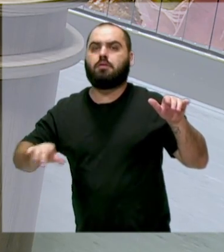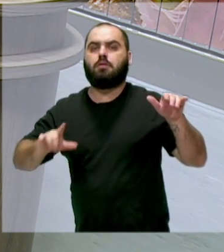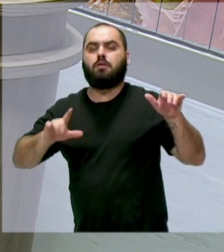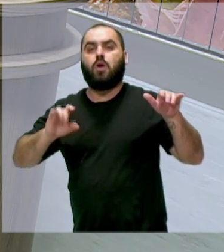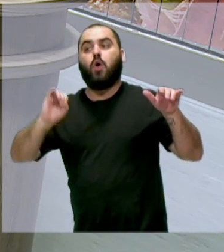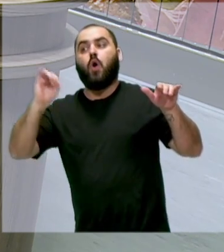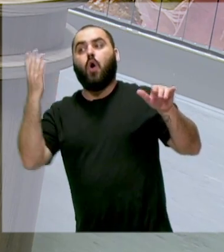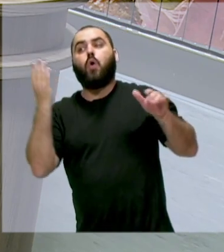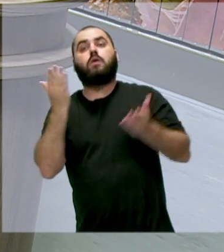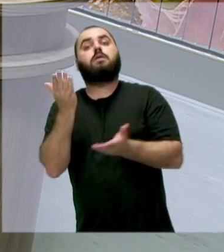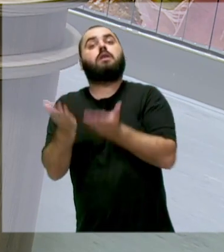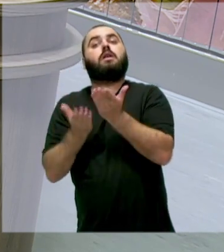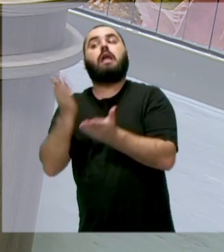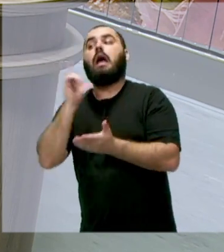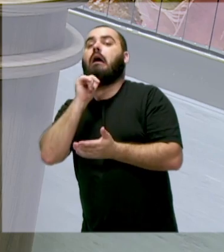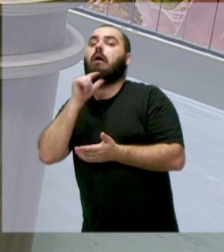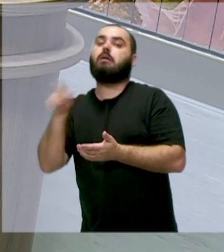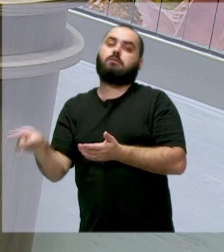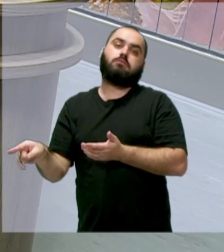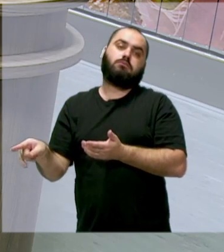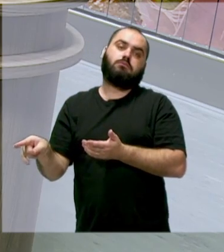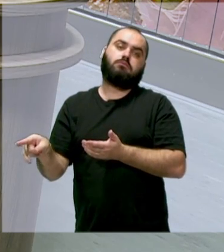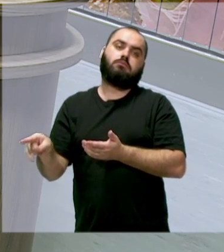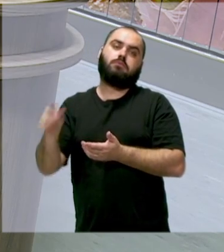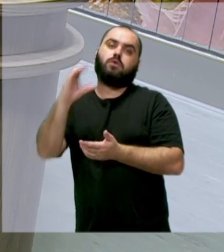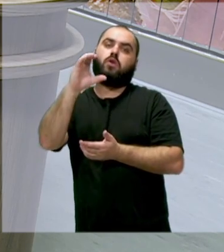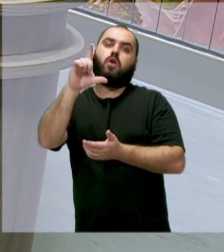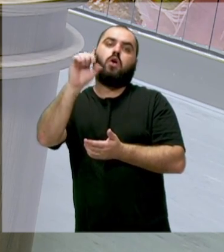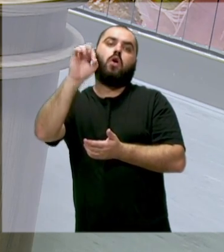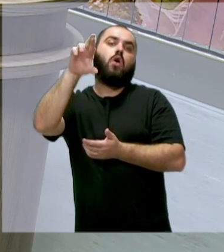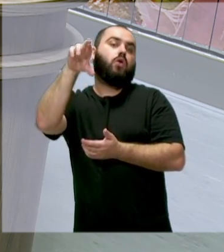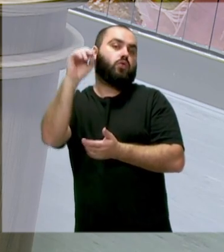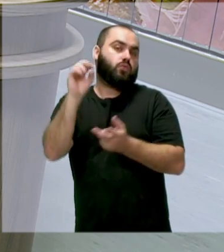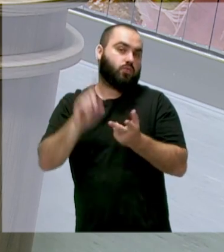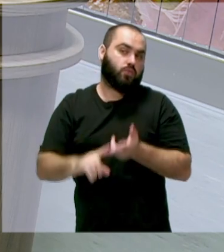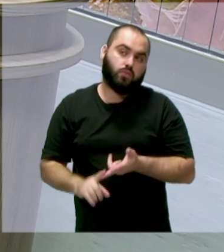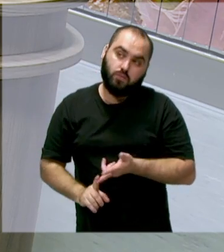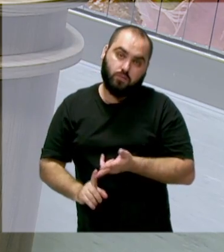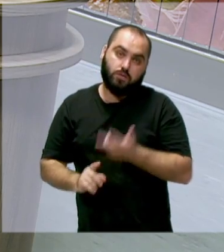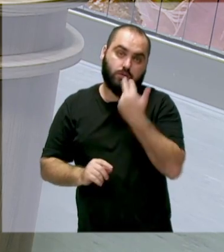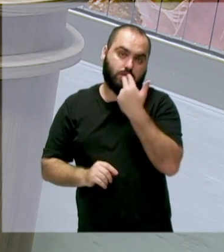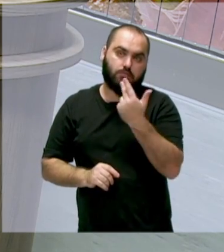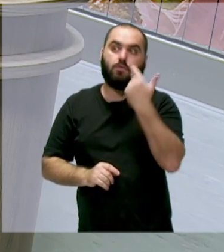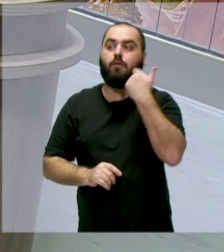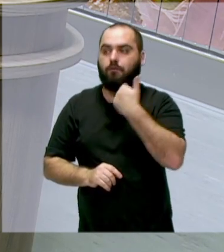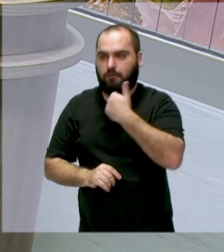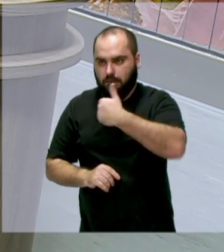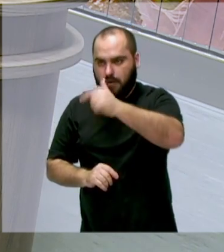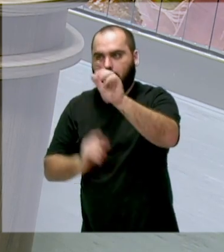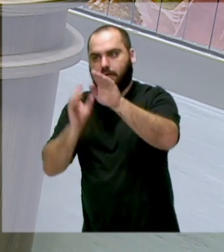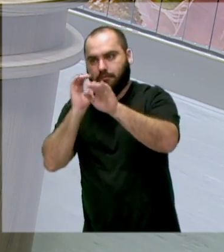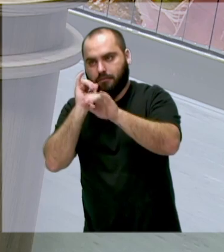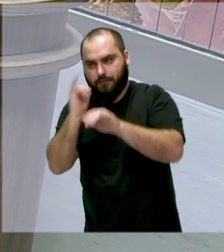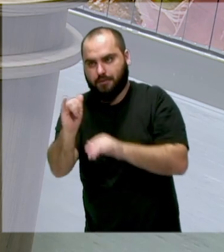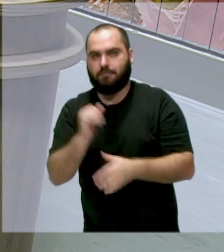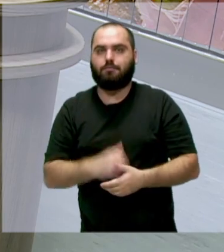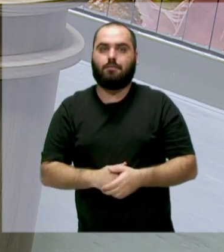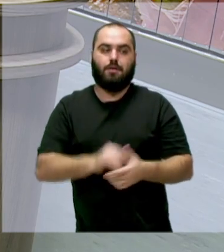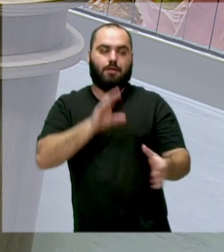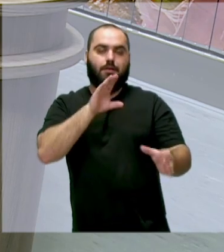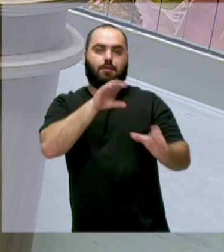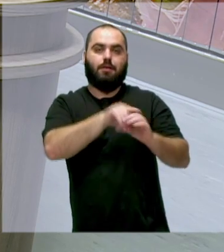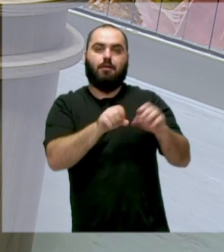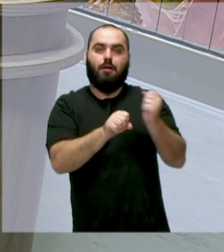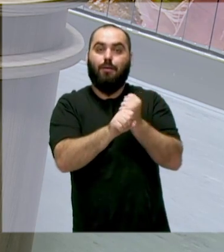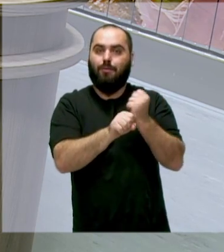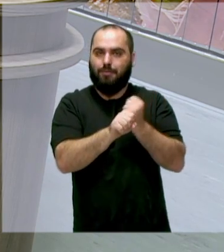tratamento provisório, com cloro, com pedras de cloro, a gente faz toda essa orientação. E também dentro da obra, nós temos, como